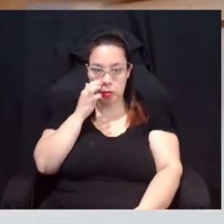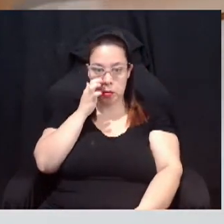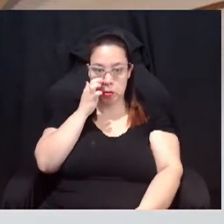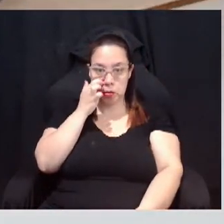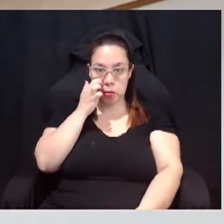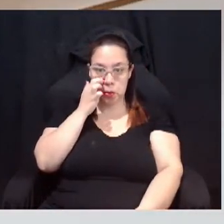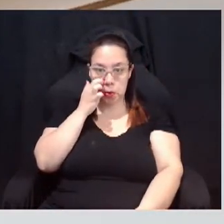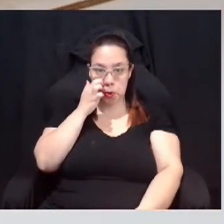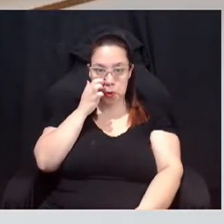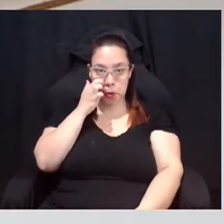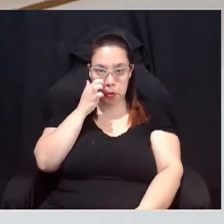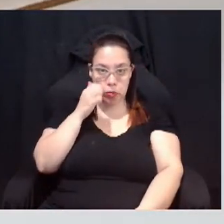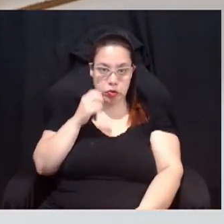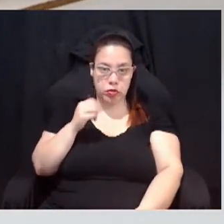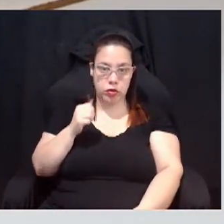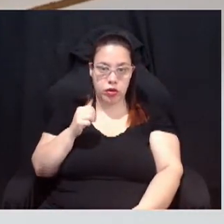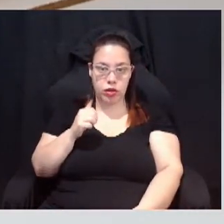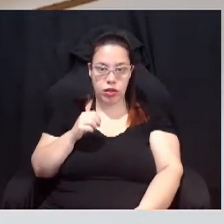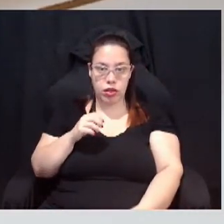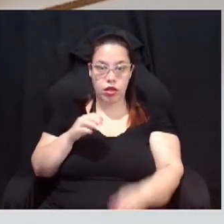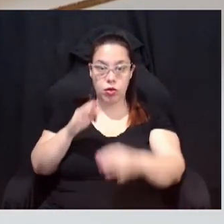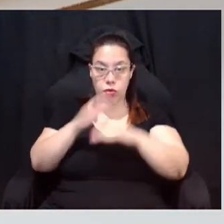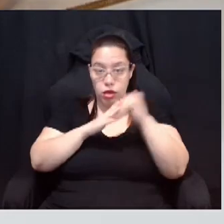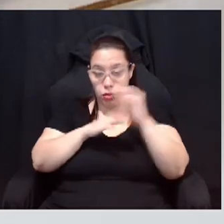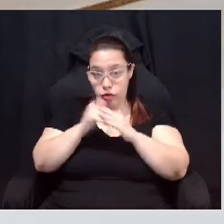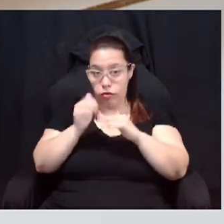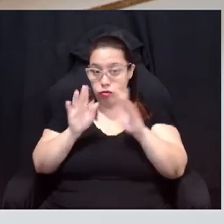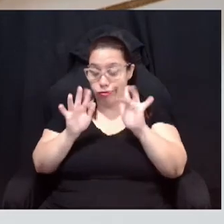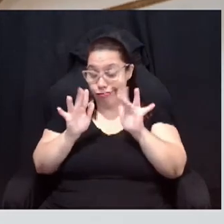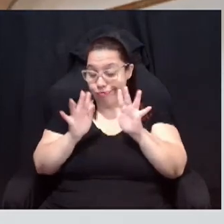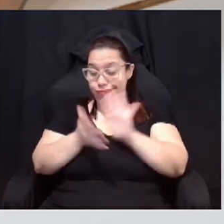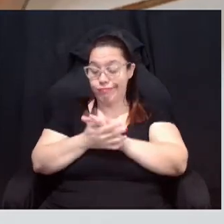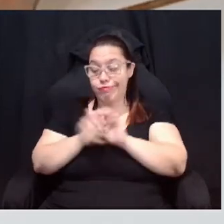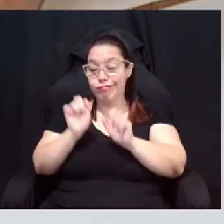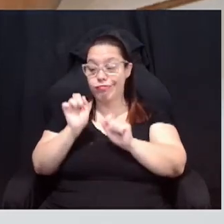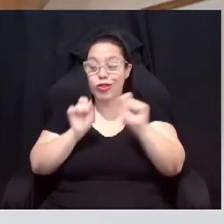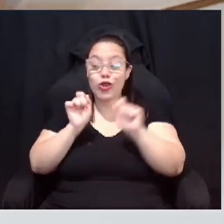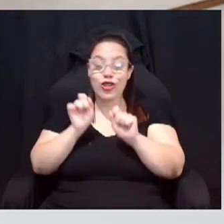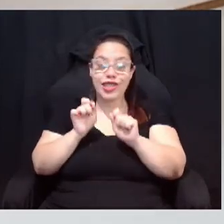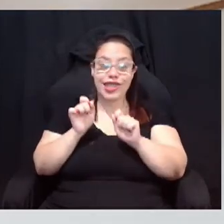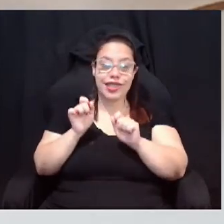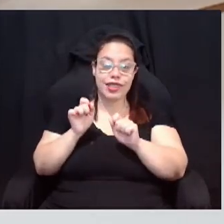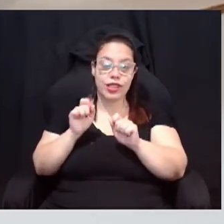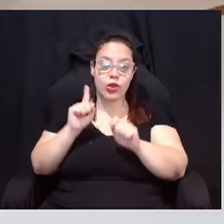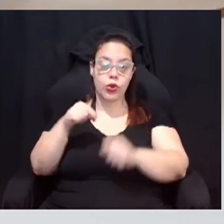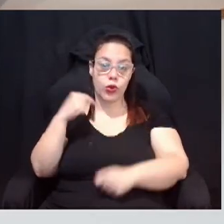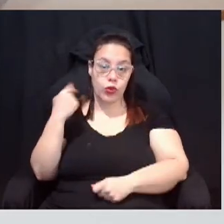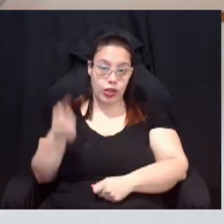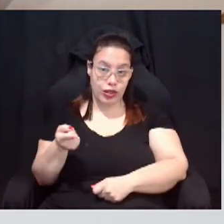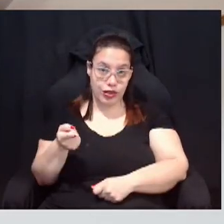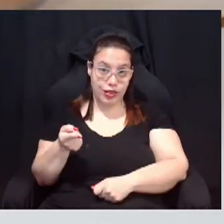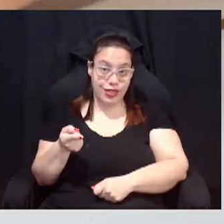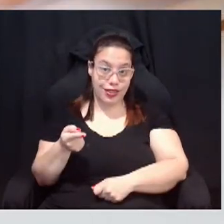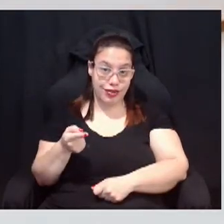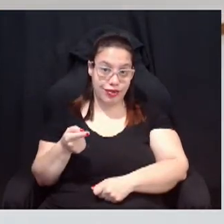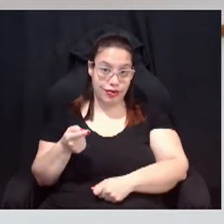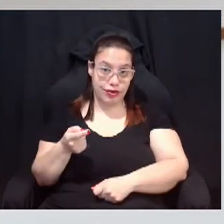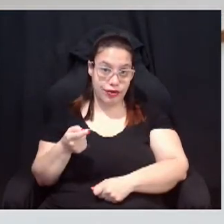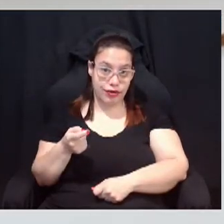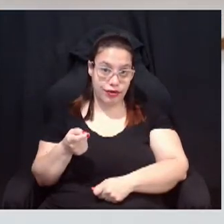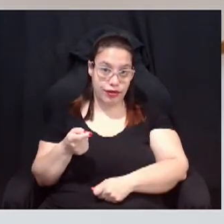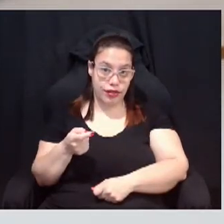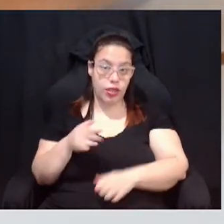tem menos mão na massa do que outra coisa, assim. Então, é um momento